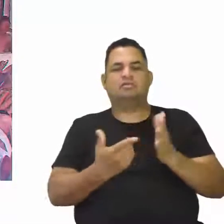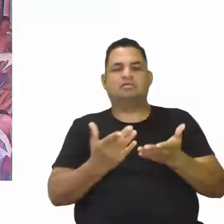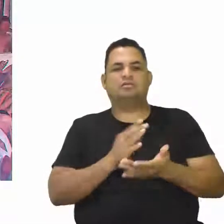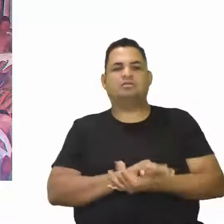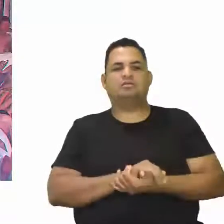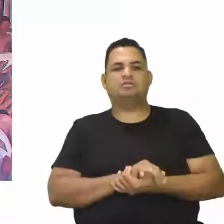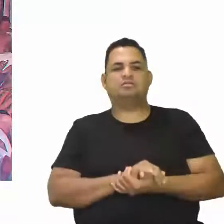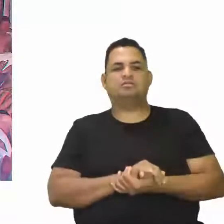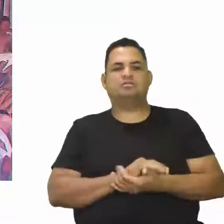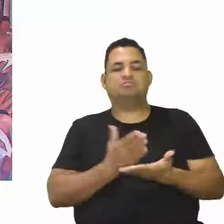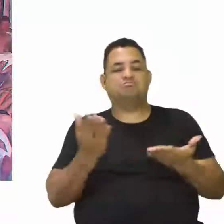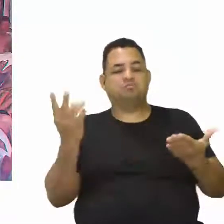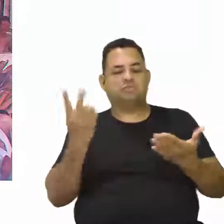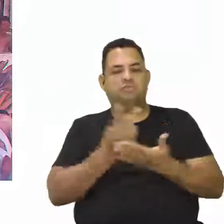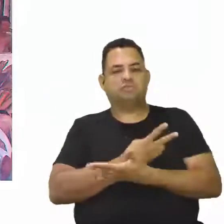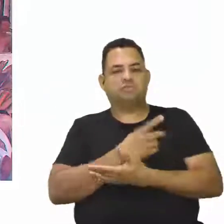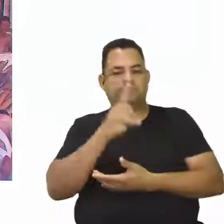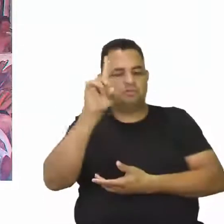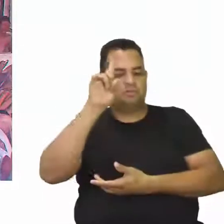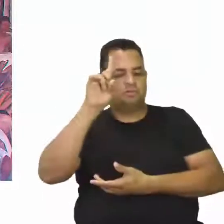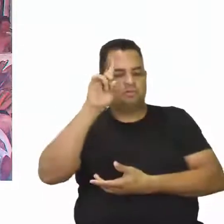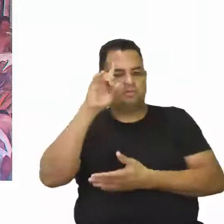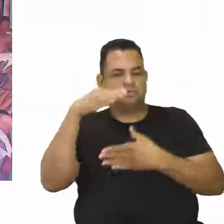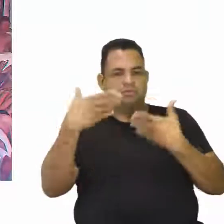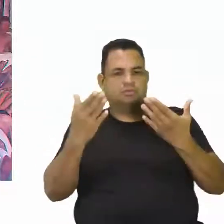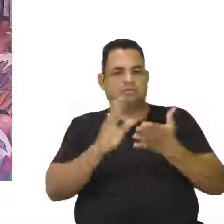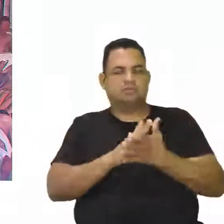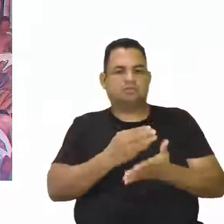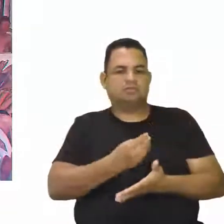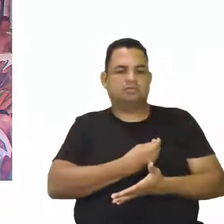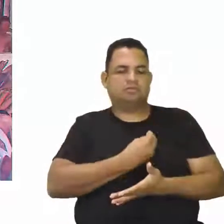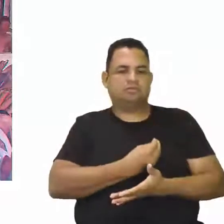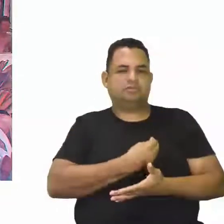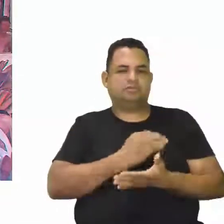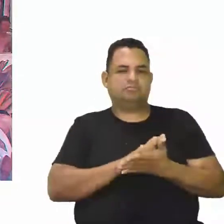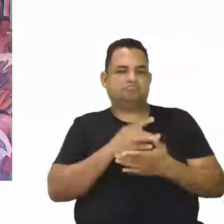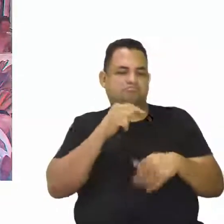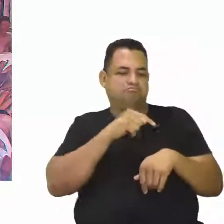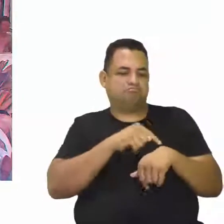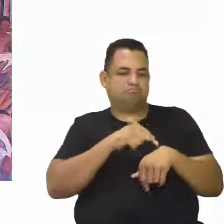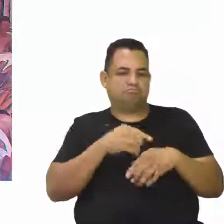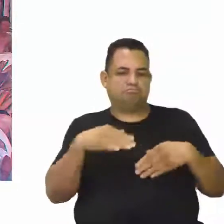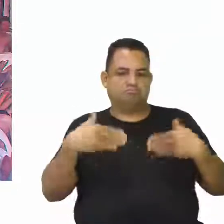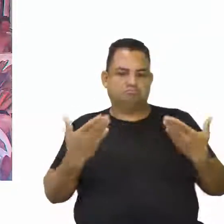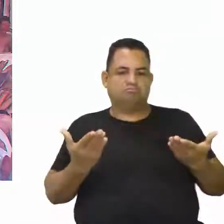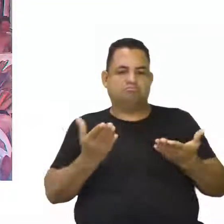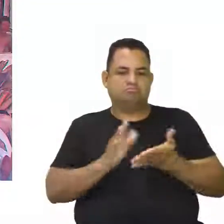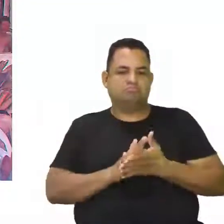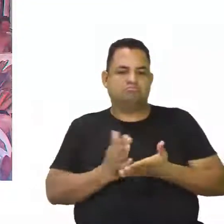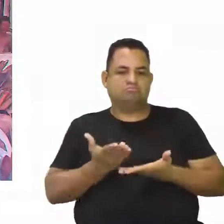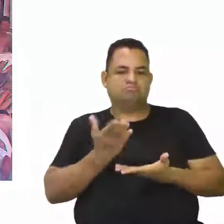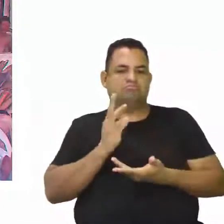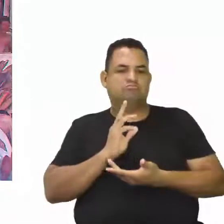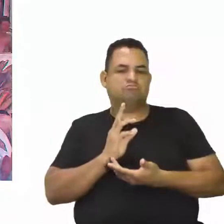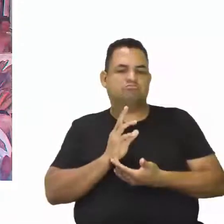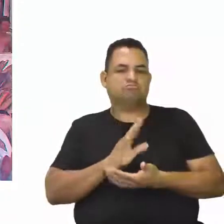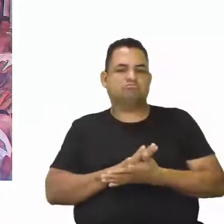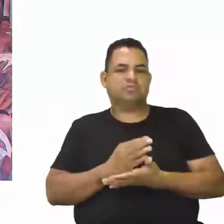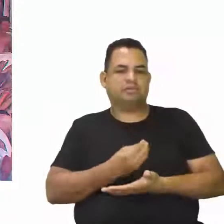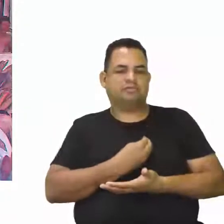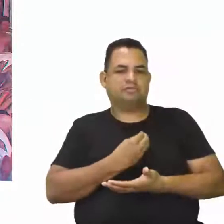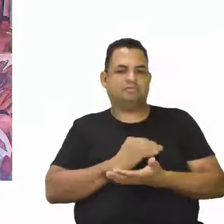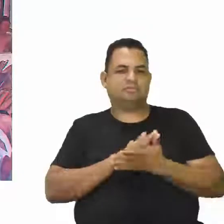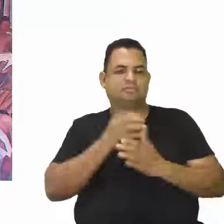representação de situações cotidianas da vida, né? Daquele momento a qual ele fazia parte, que